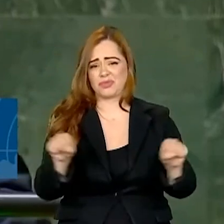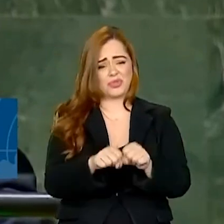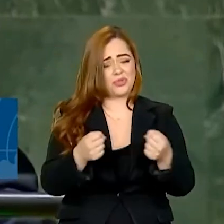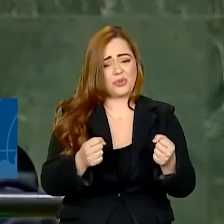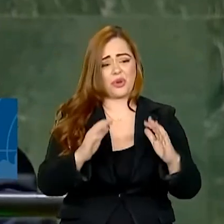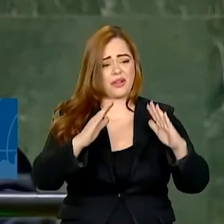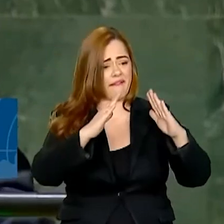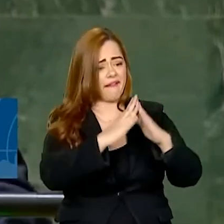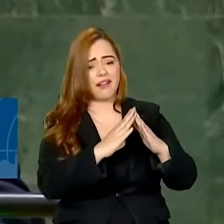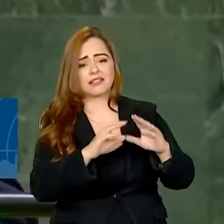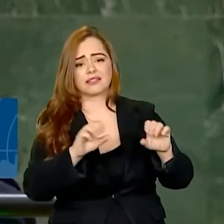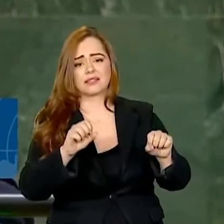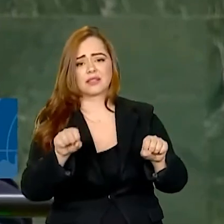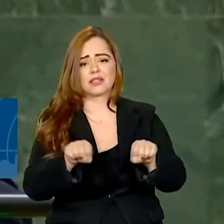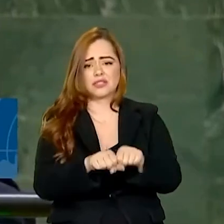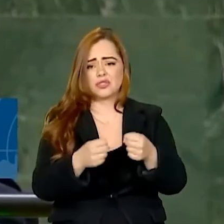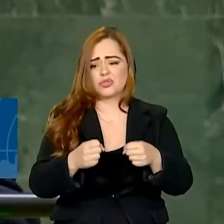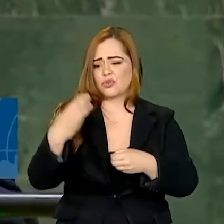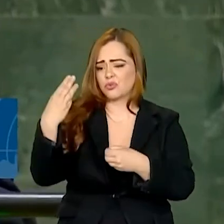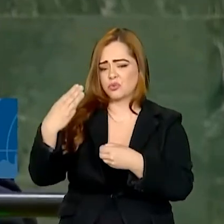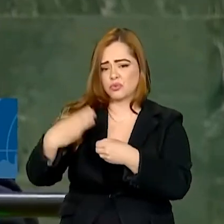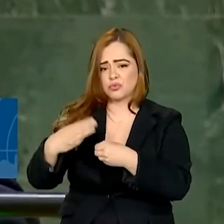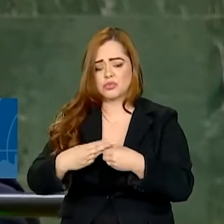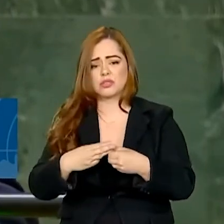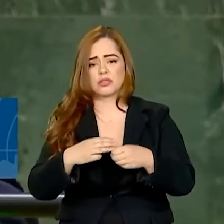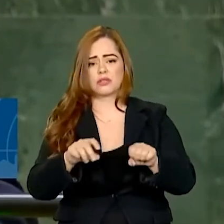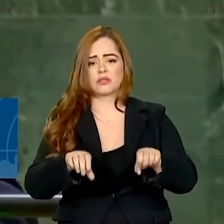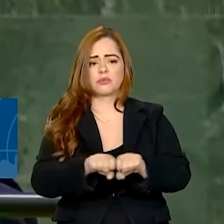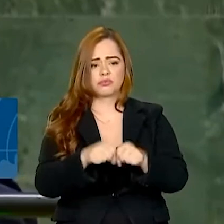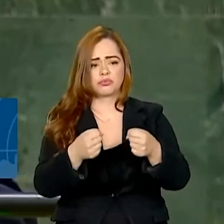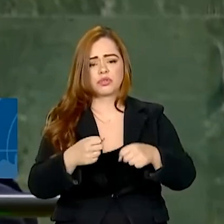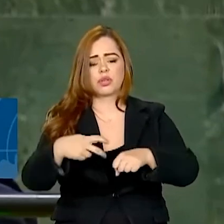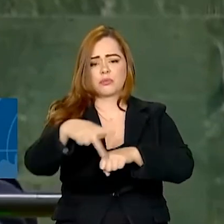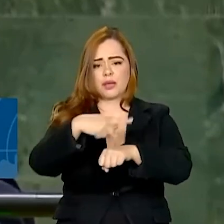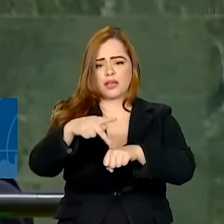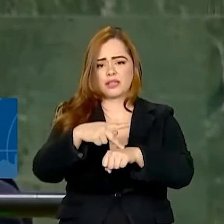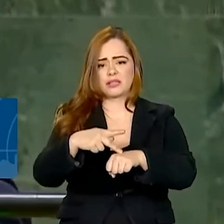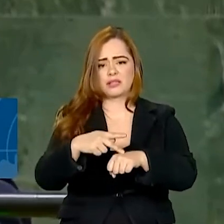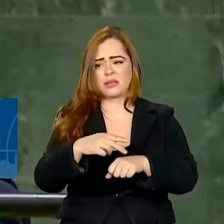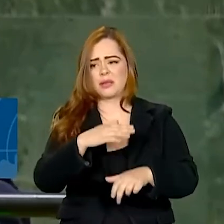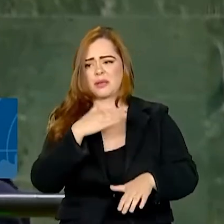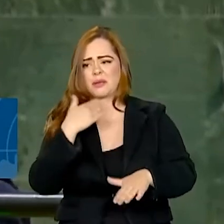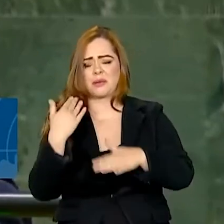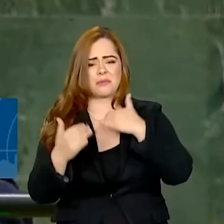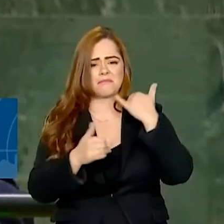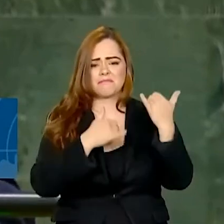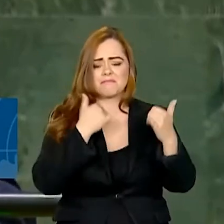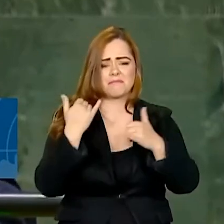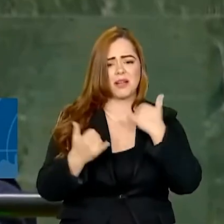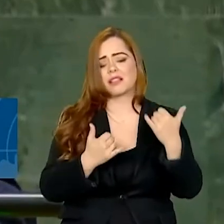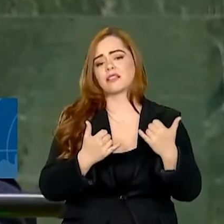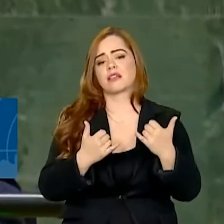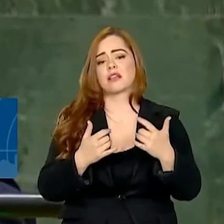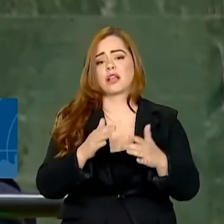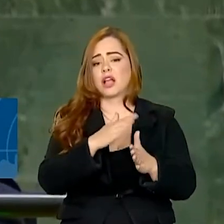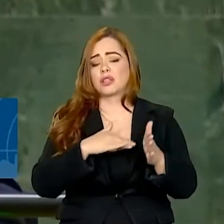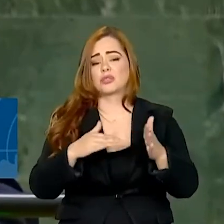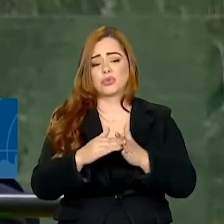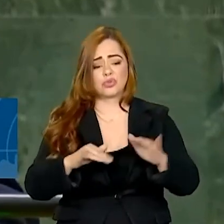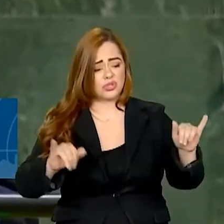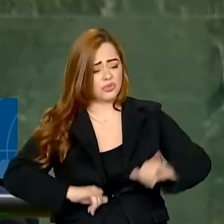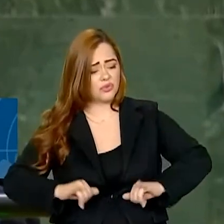casas, nossas cidades, nossos países, mata e impõe perdas e sofrimentos a nossos